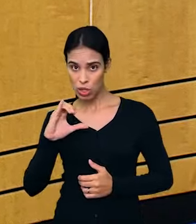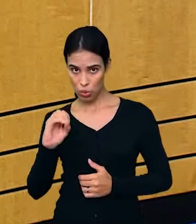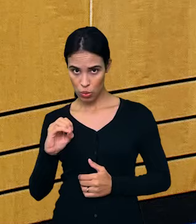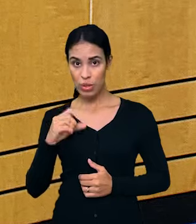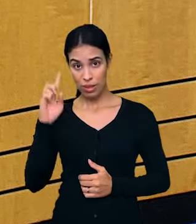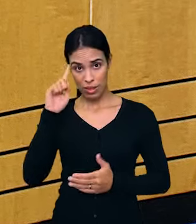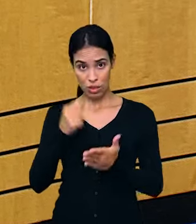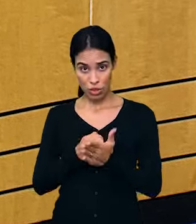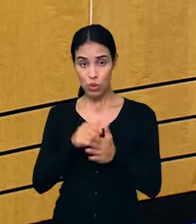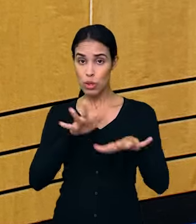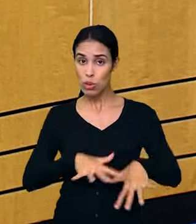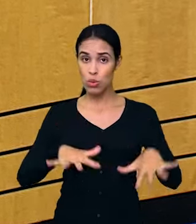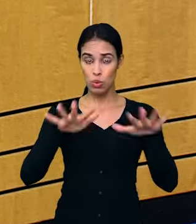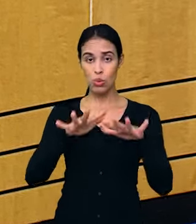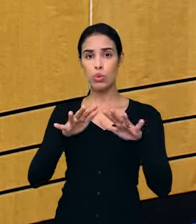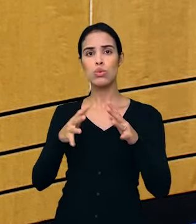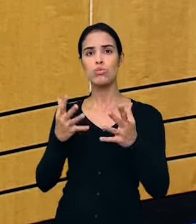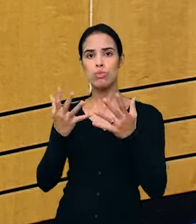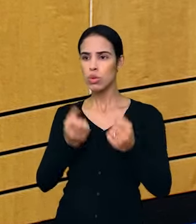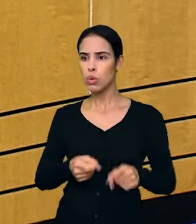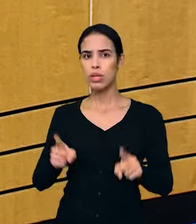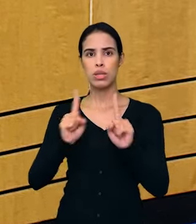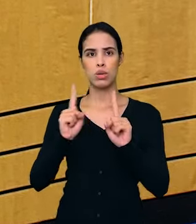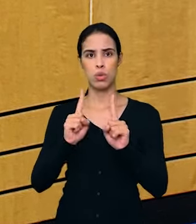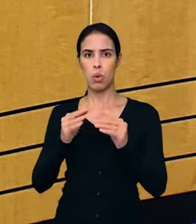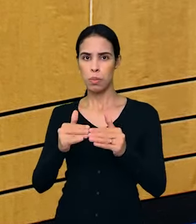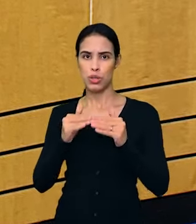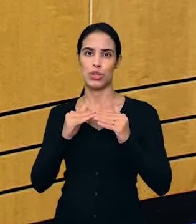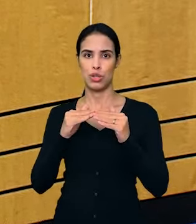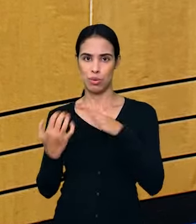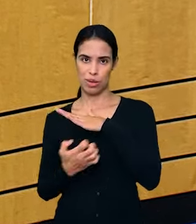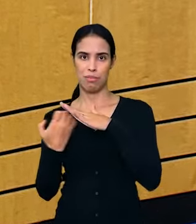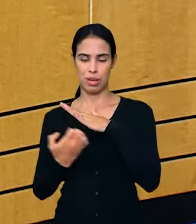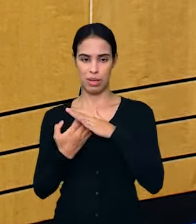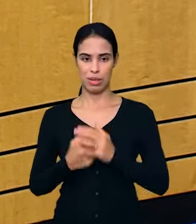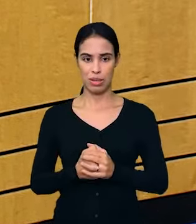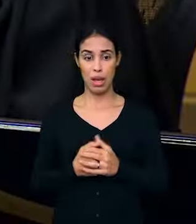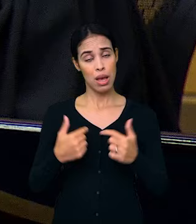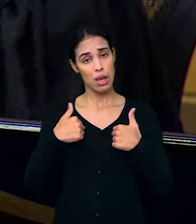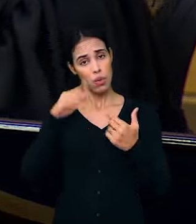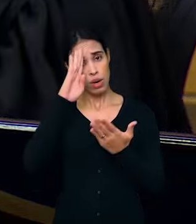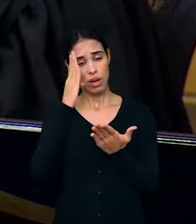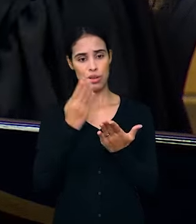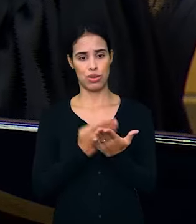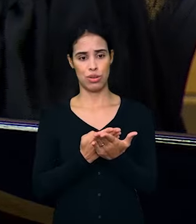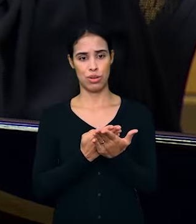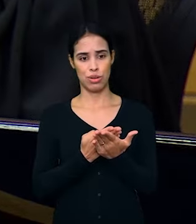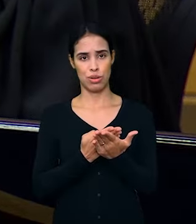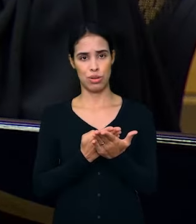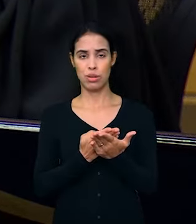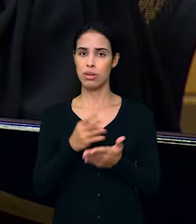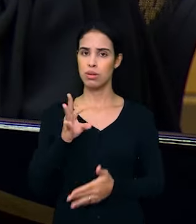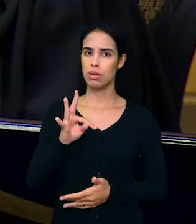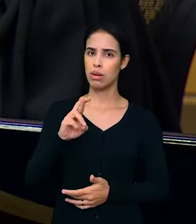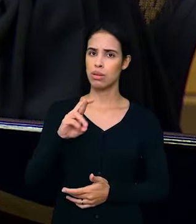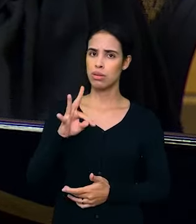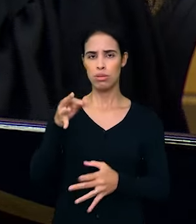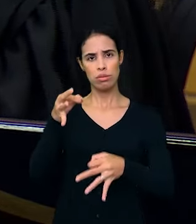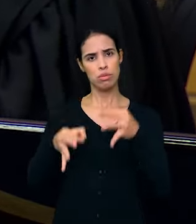Regional, que havia rejeitado o pedido de declaração de abusividade feito pela empresa. Eu creio que a decisão